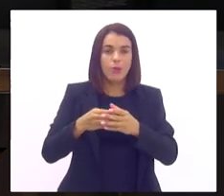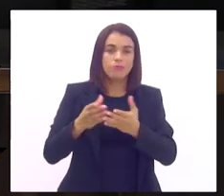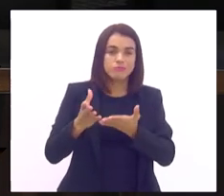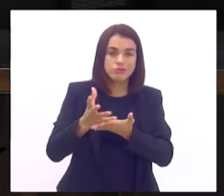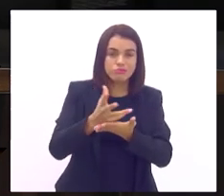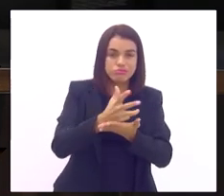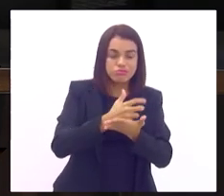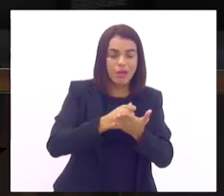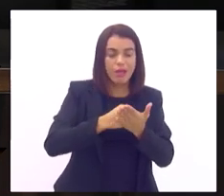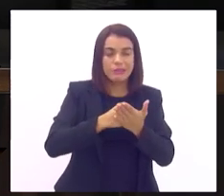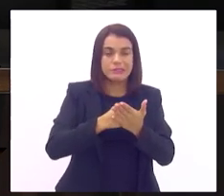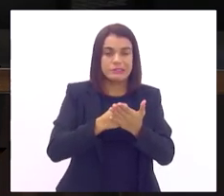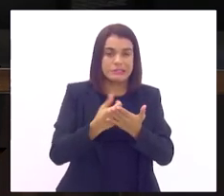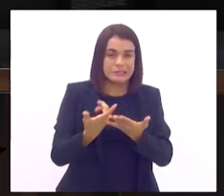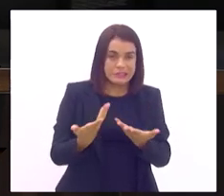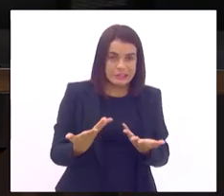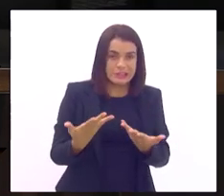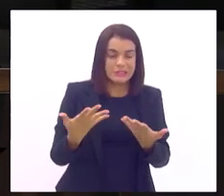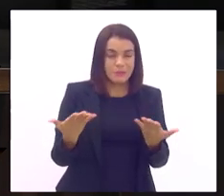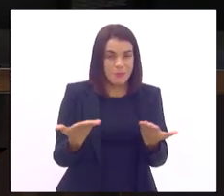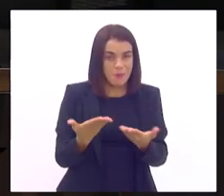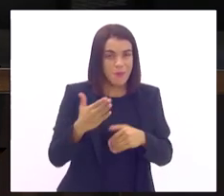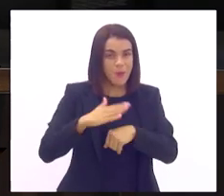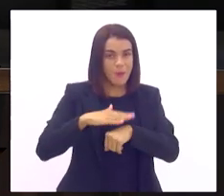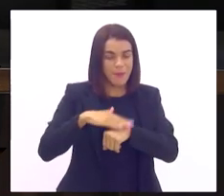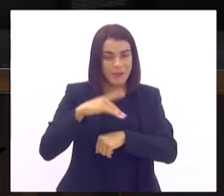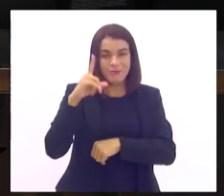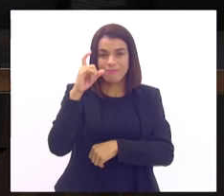muitos desafios difíceis, né?